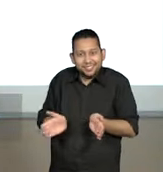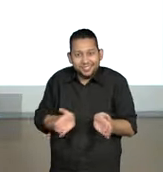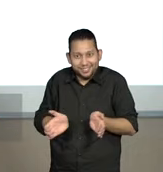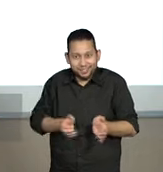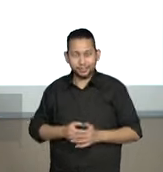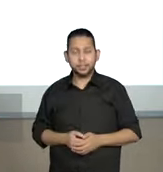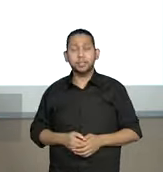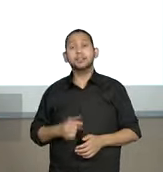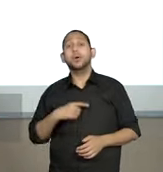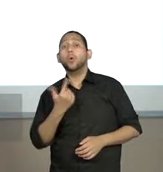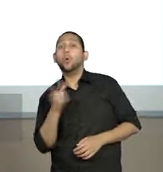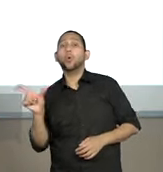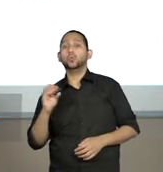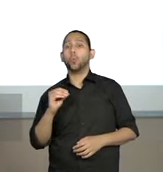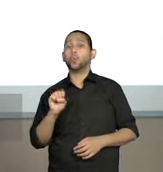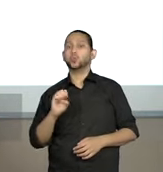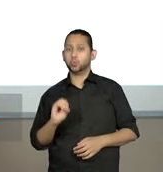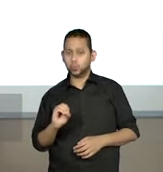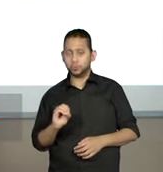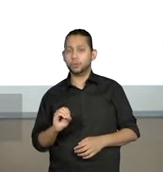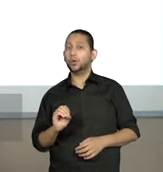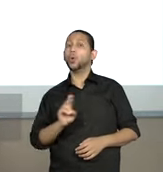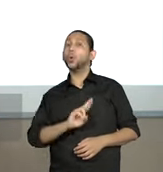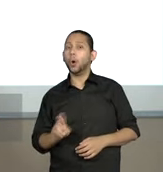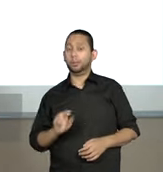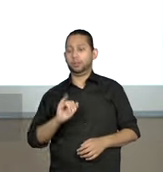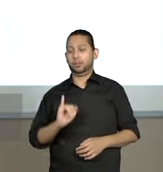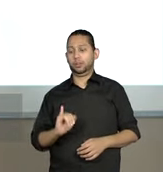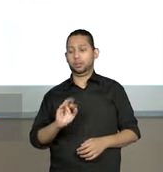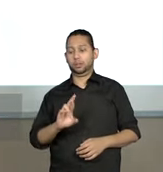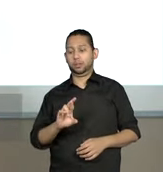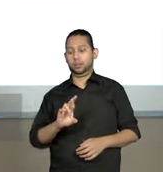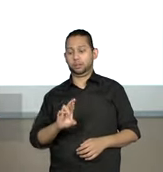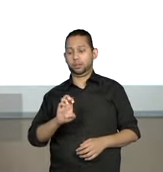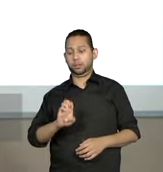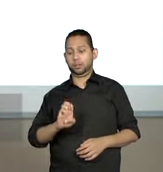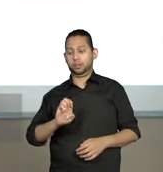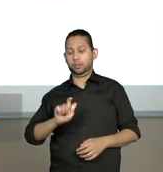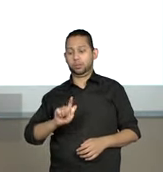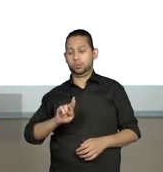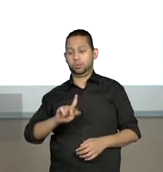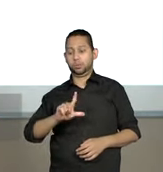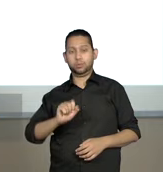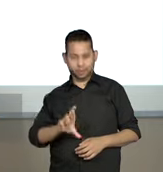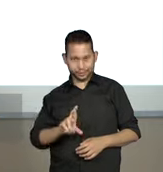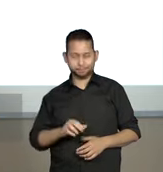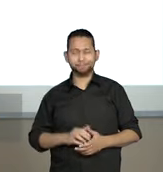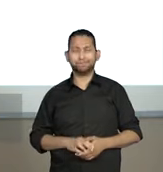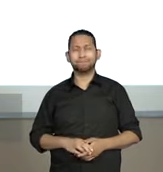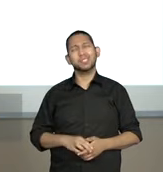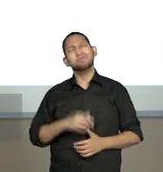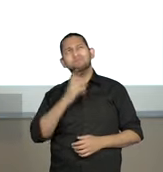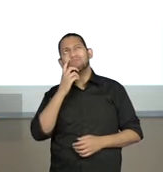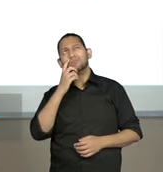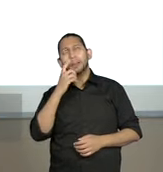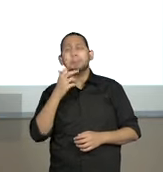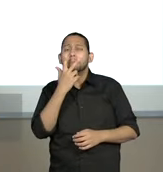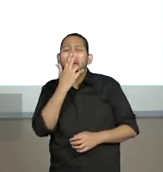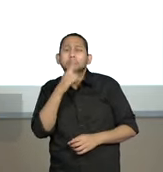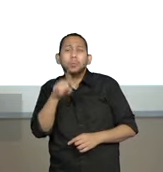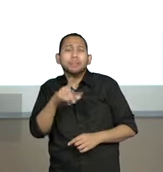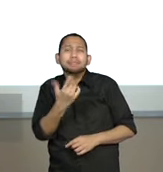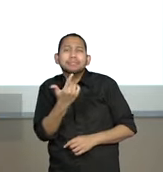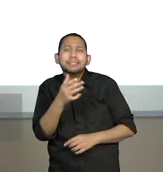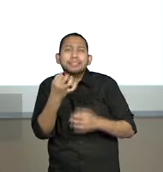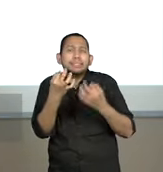ali também os ossos irregulares. São aqueles que têm um formato que